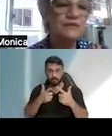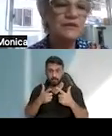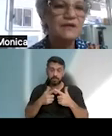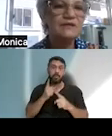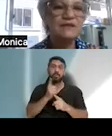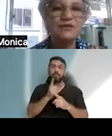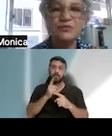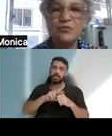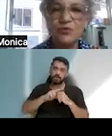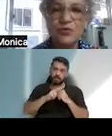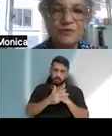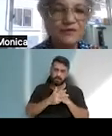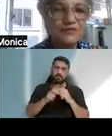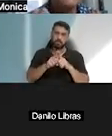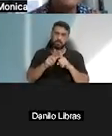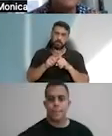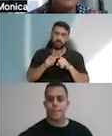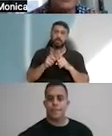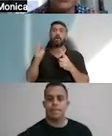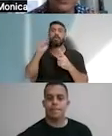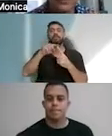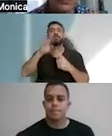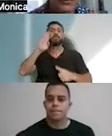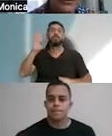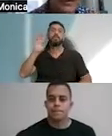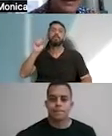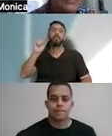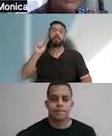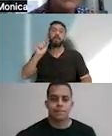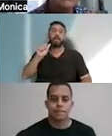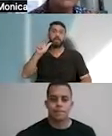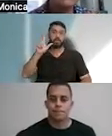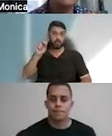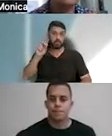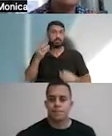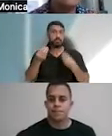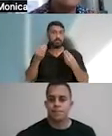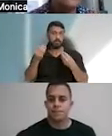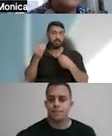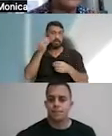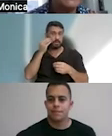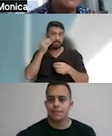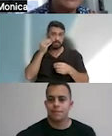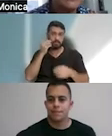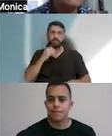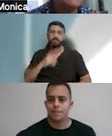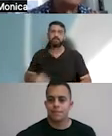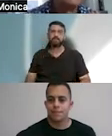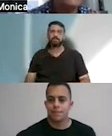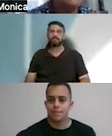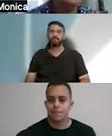dengue. Então, o objetivo principal dos alunos era fazer um teste